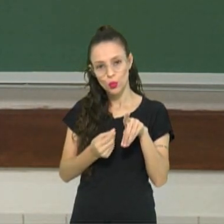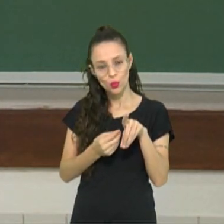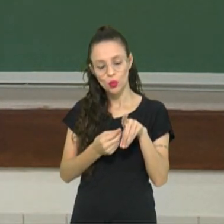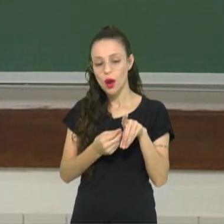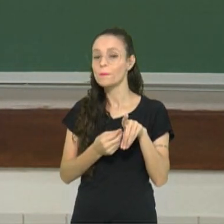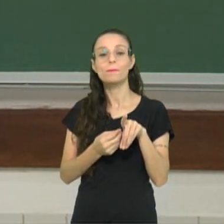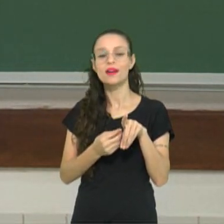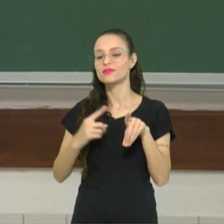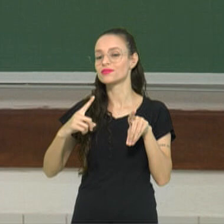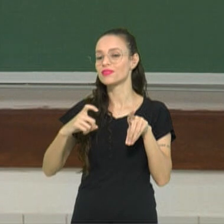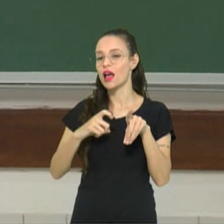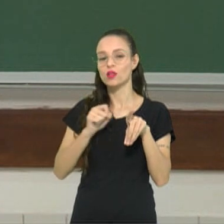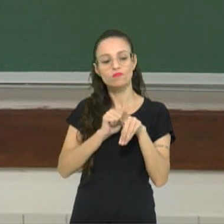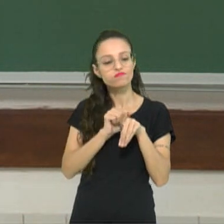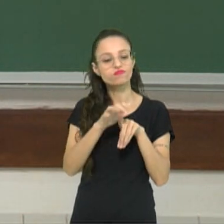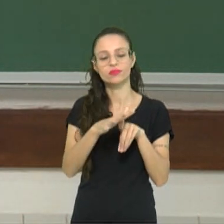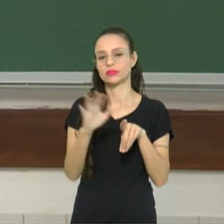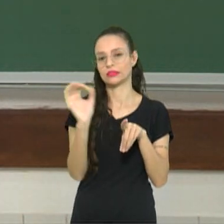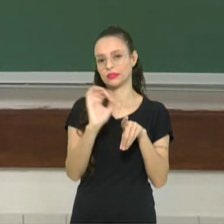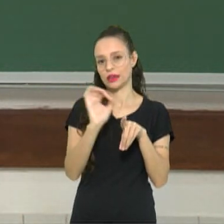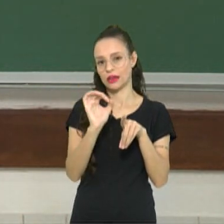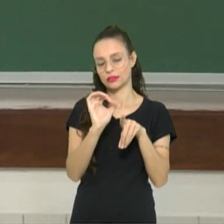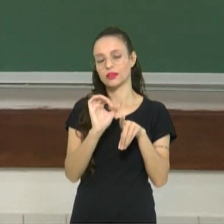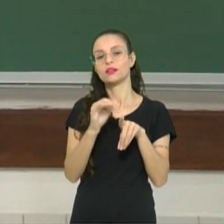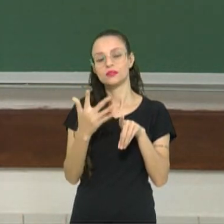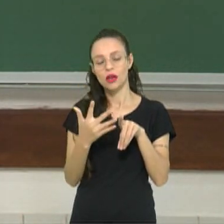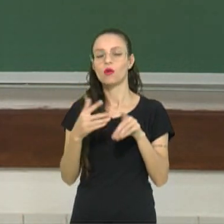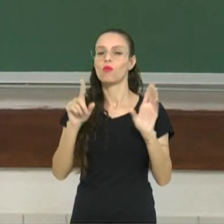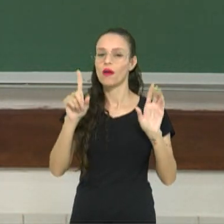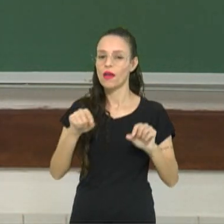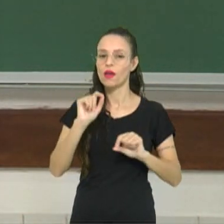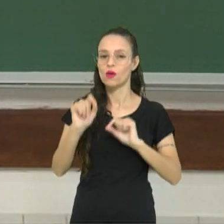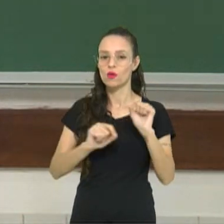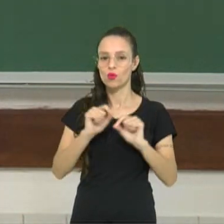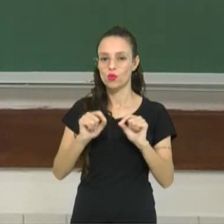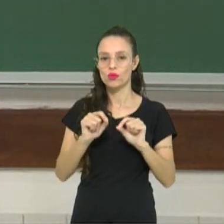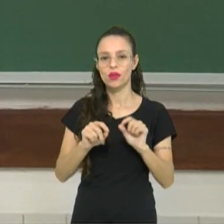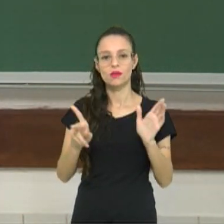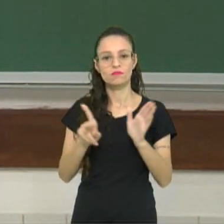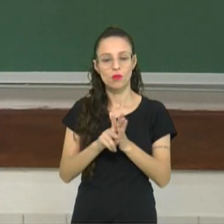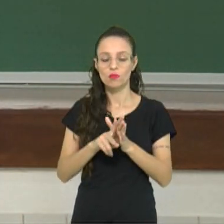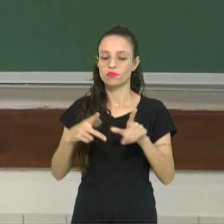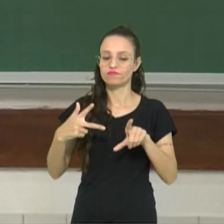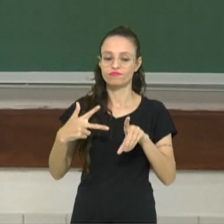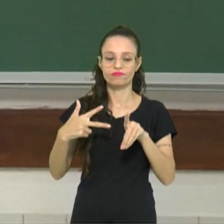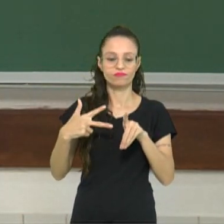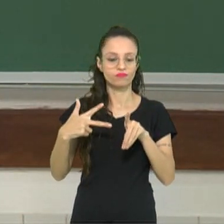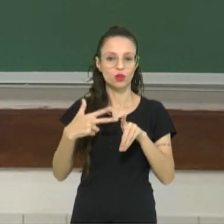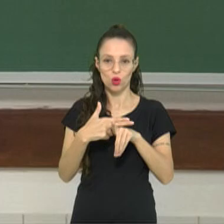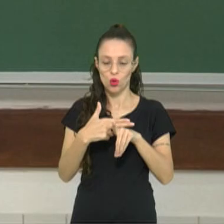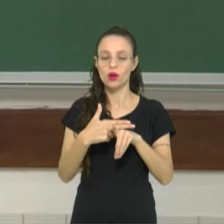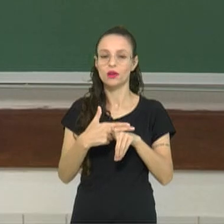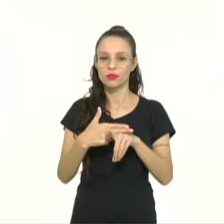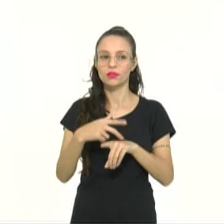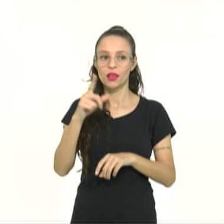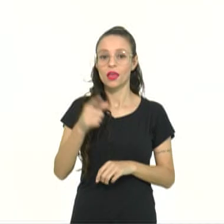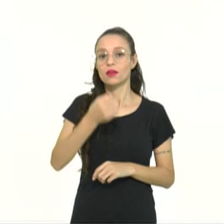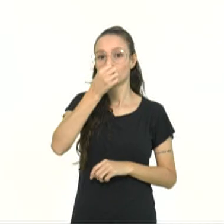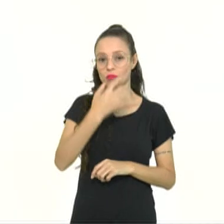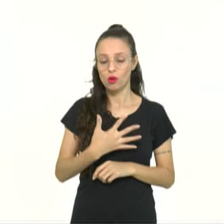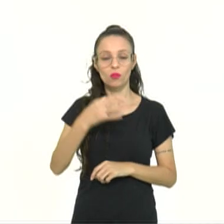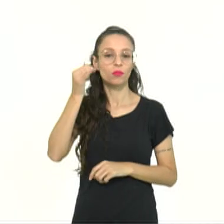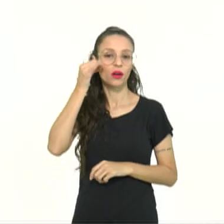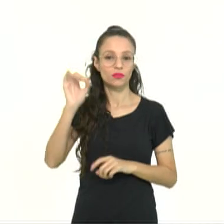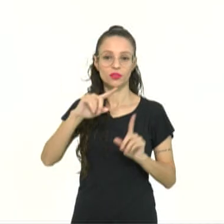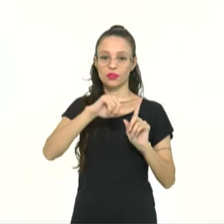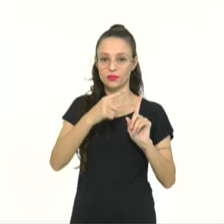sem a célula reprodutora. Então, logicamente, é um líquido estéril. Então, é um método bastante eficaz para se